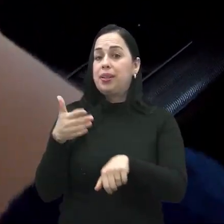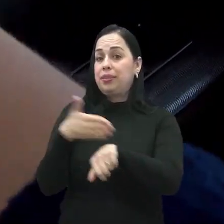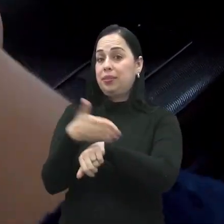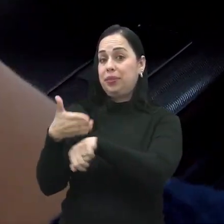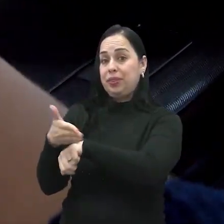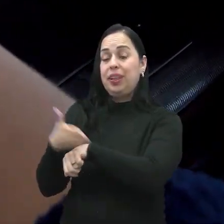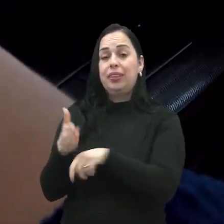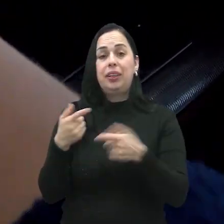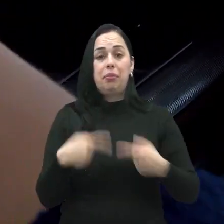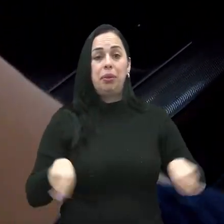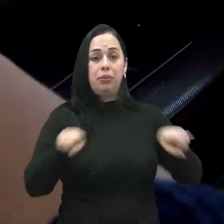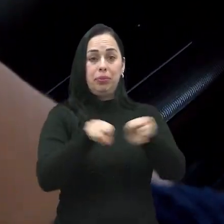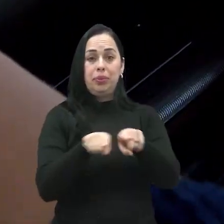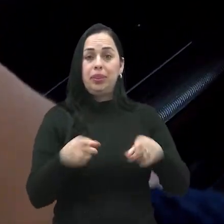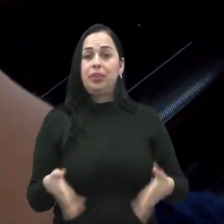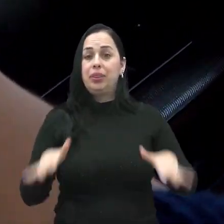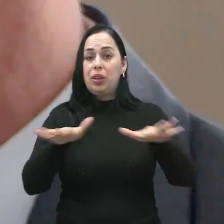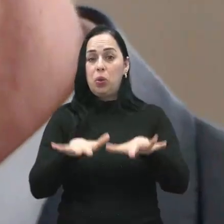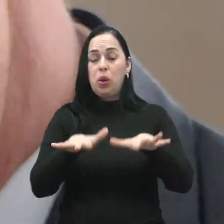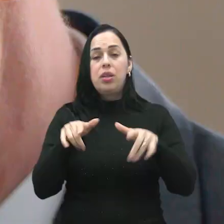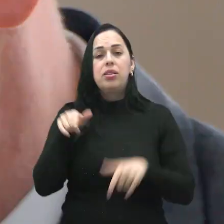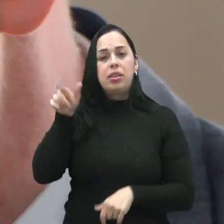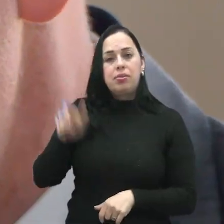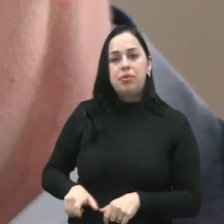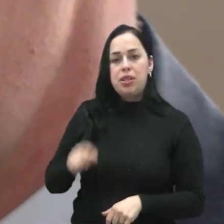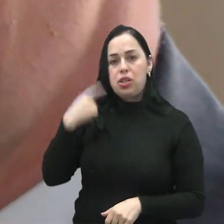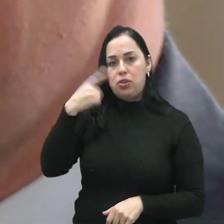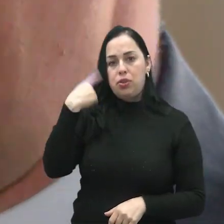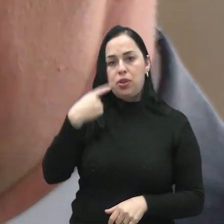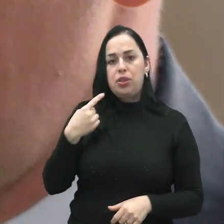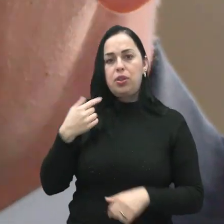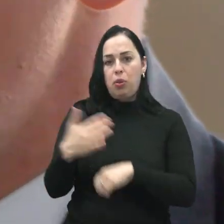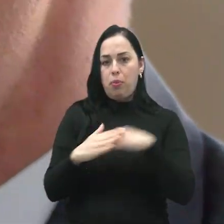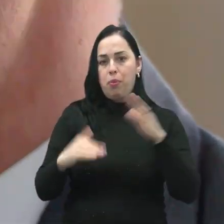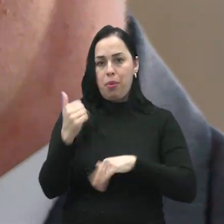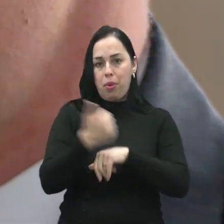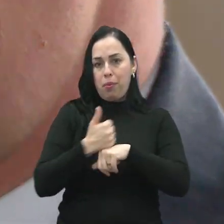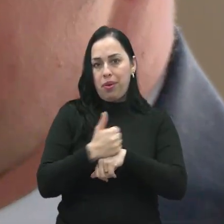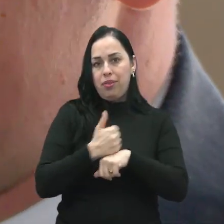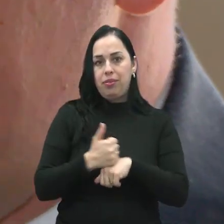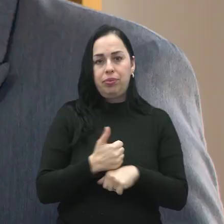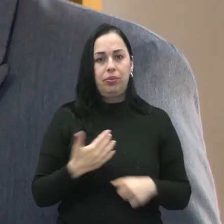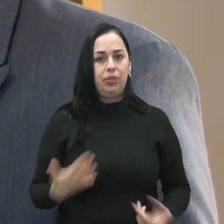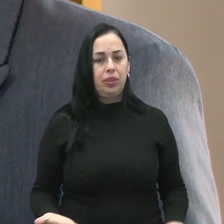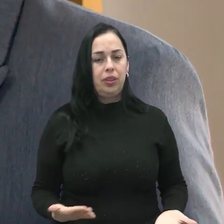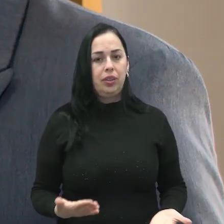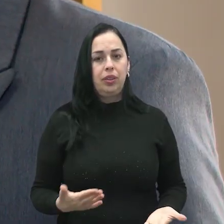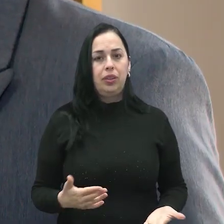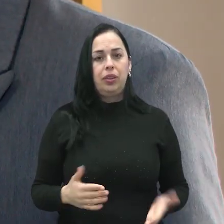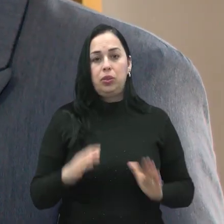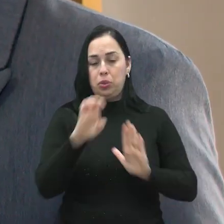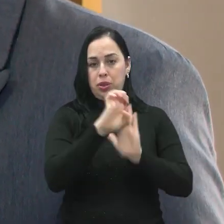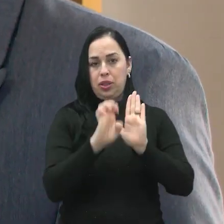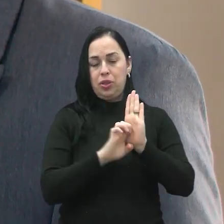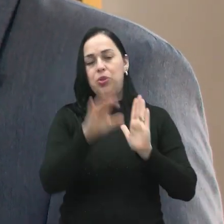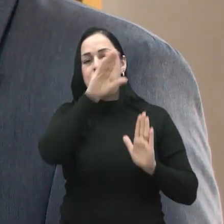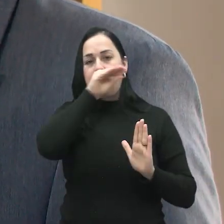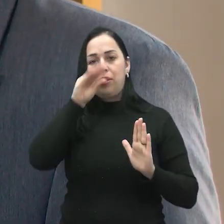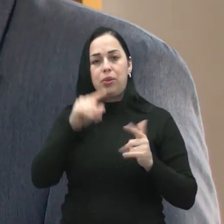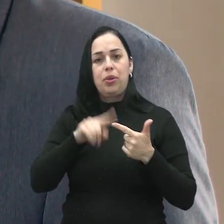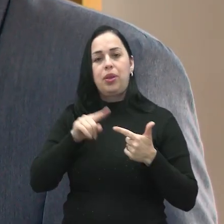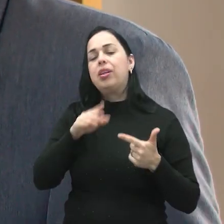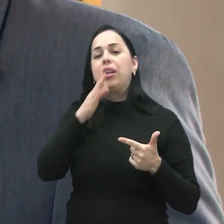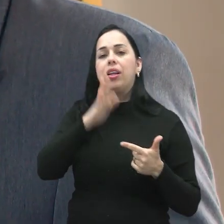acesso, o serviço também promove inclusão digital. É o que destaca um advogado especialista em direito digital. Isso é previsto, inclusive, no Estatuto da Criança